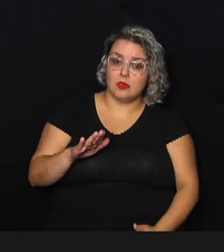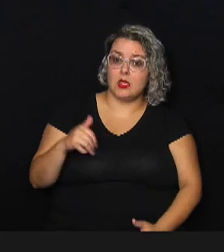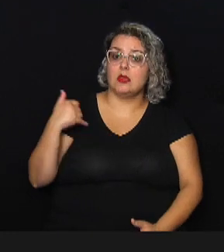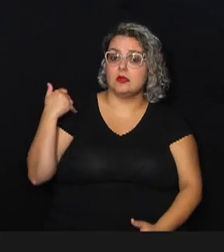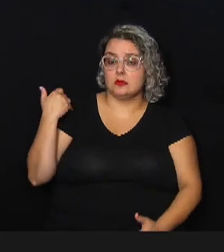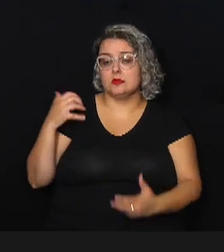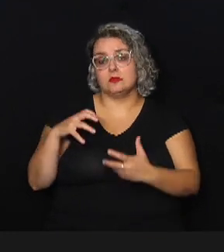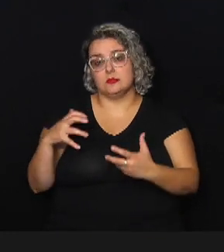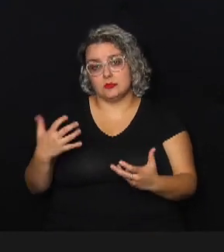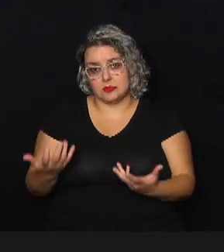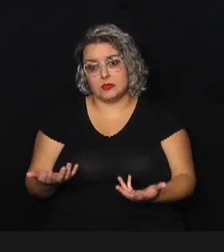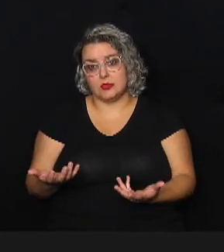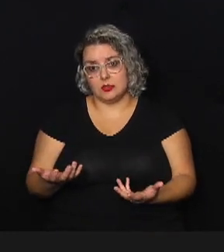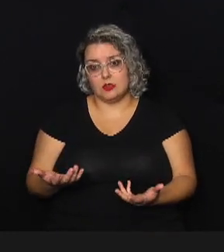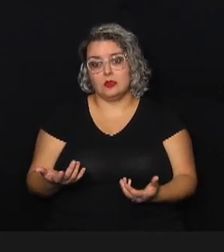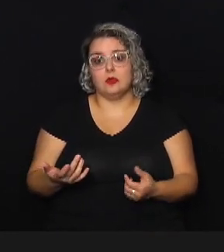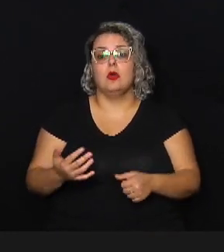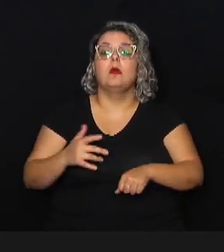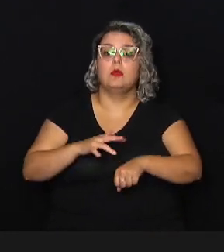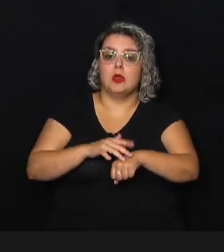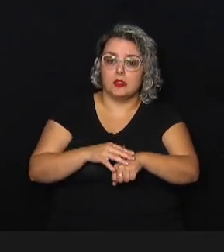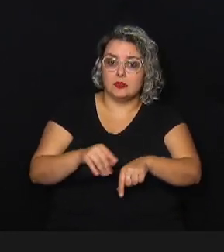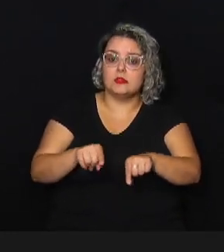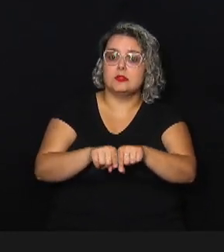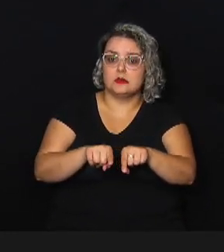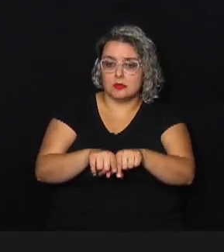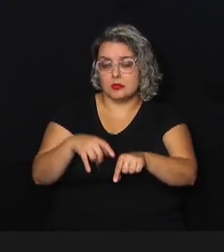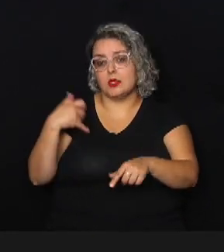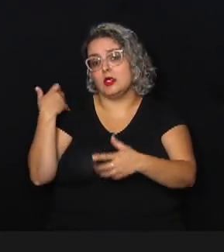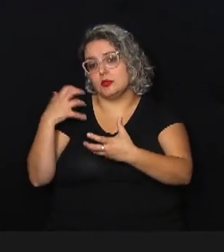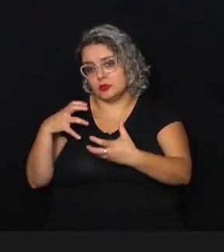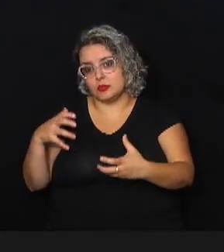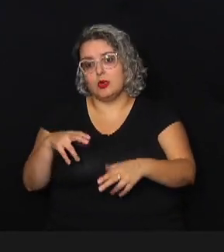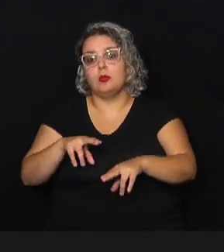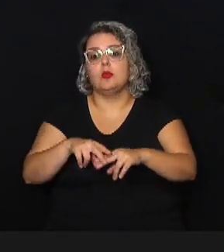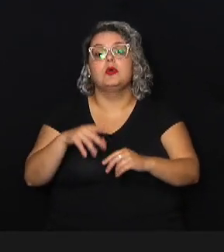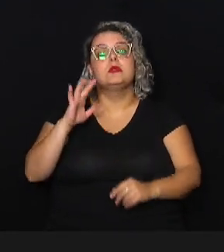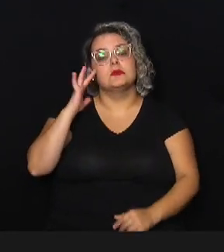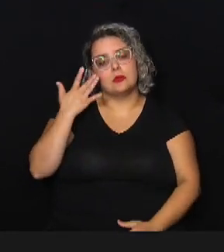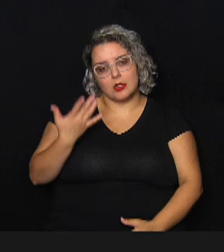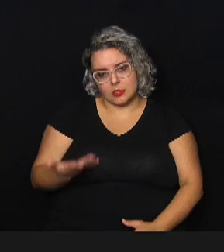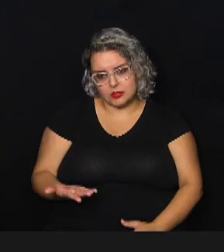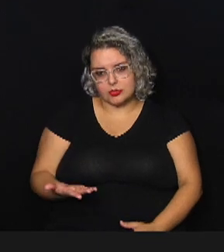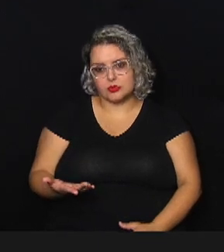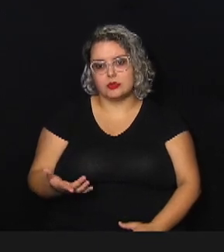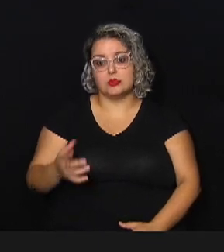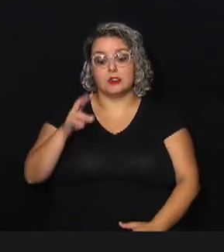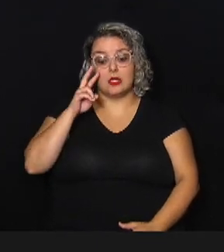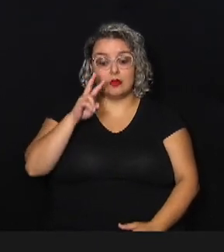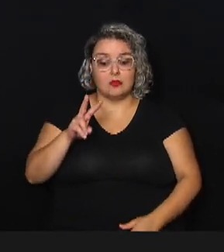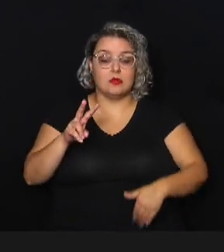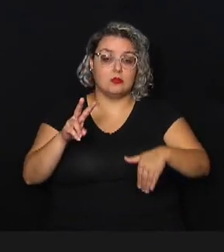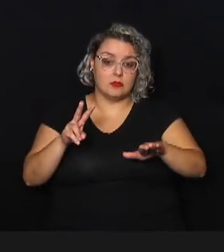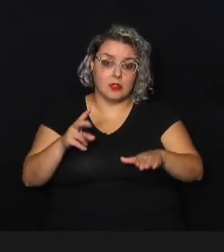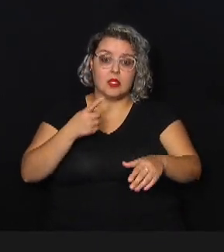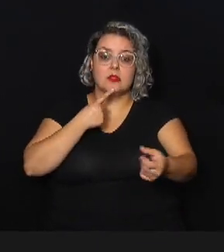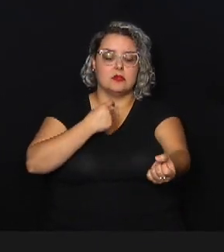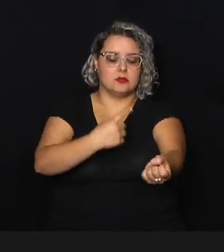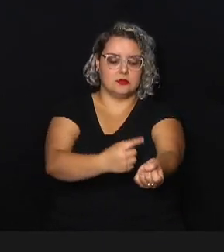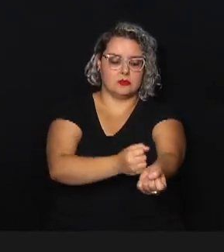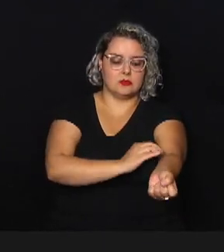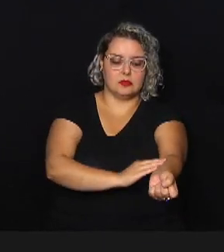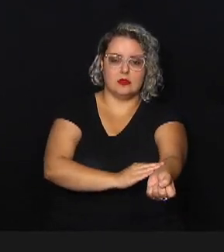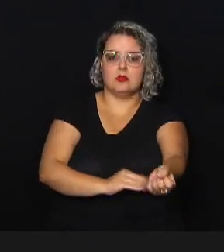uma doença muito comum também nos idosos, tá? Então, por isso, eu acho que a gente tem visto mais leucemias porque a gente tem feito